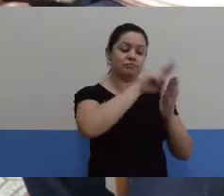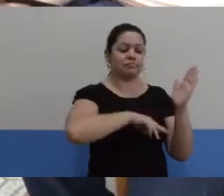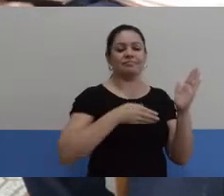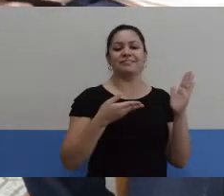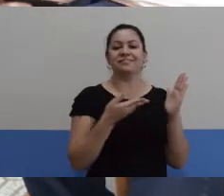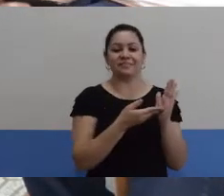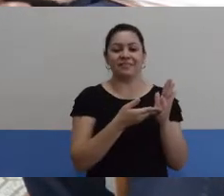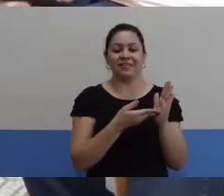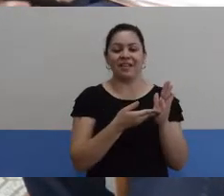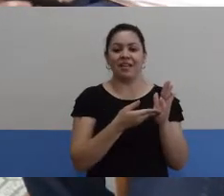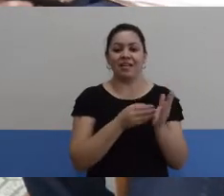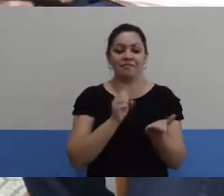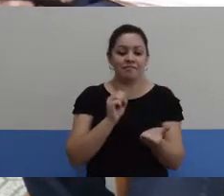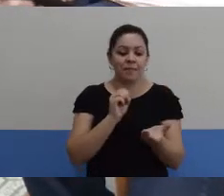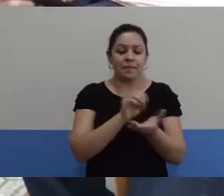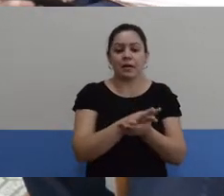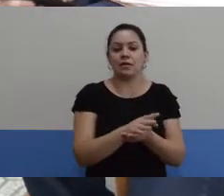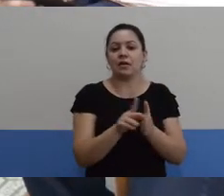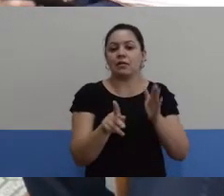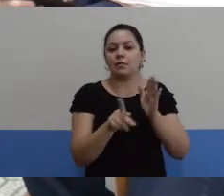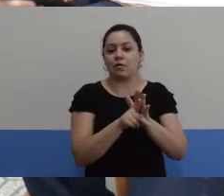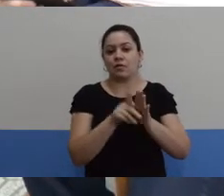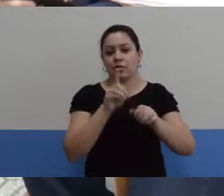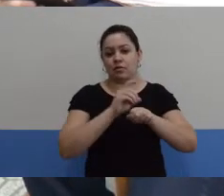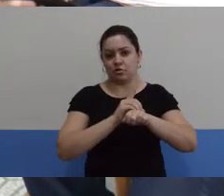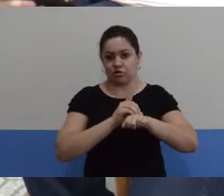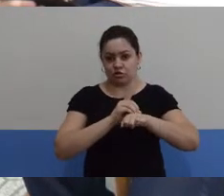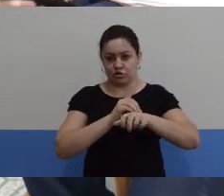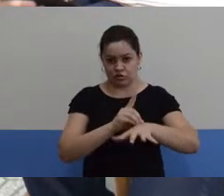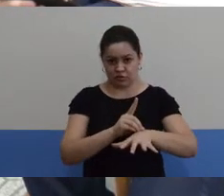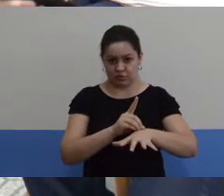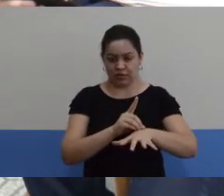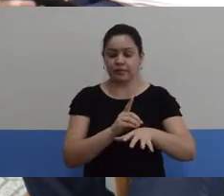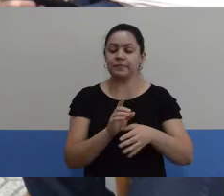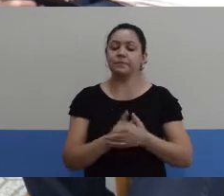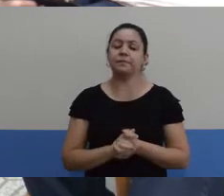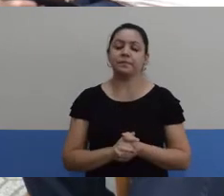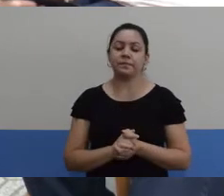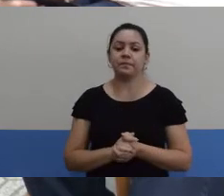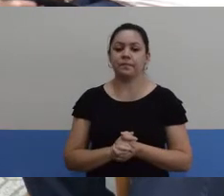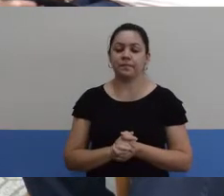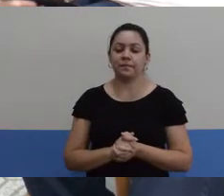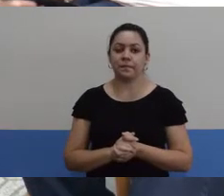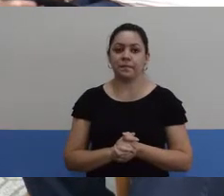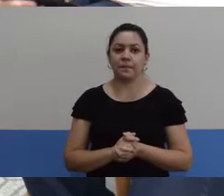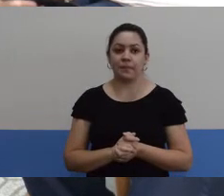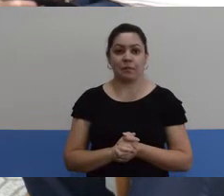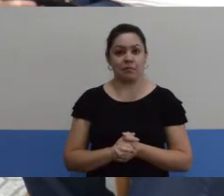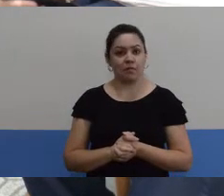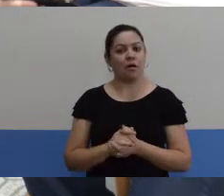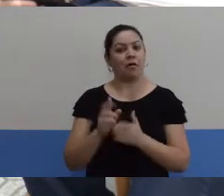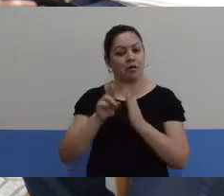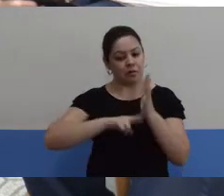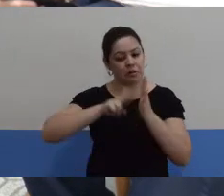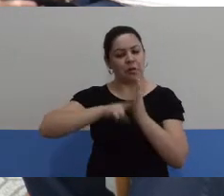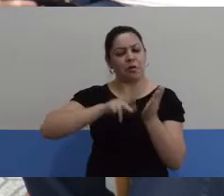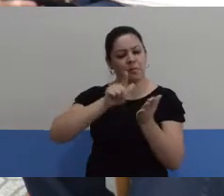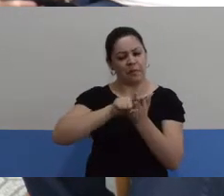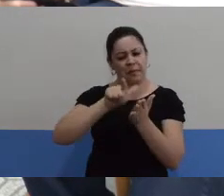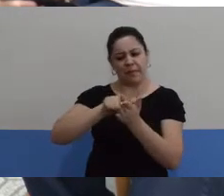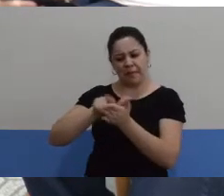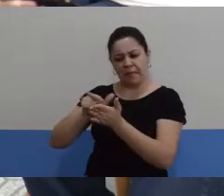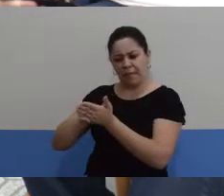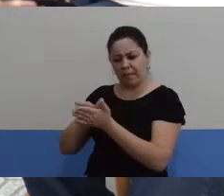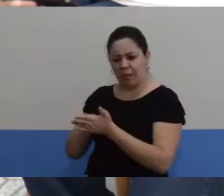vão enviar para a diocese todos esses relatórios. É bastante, vai dar bastante papel.